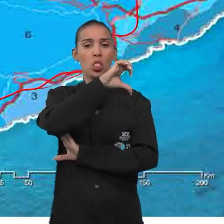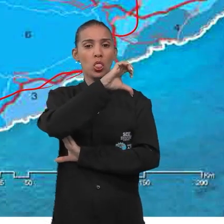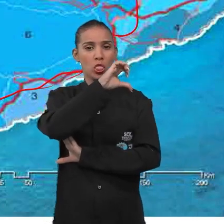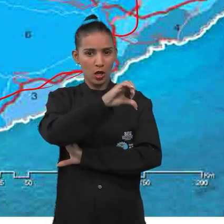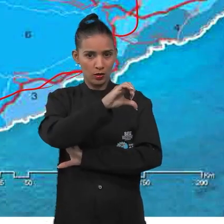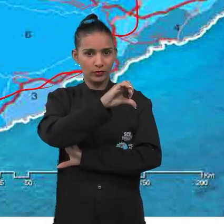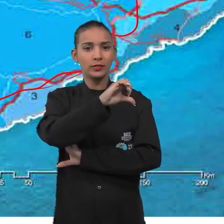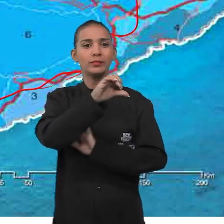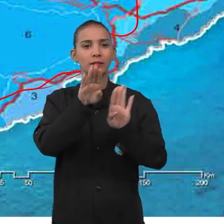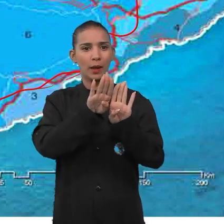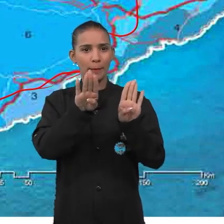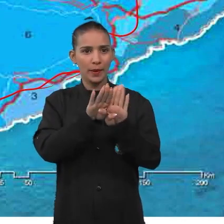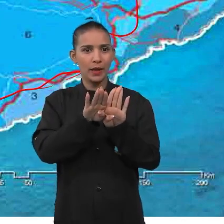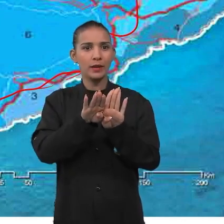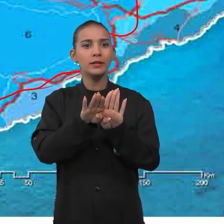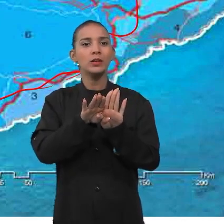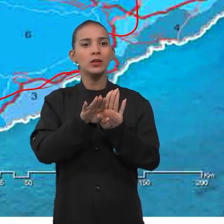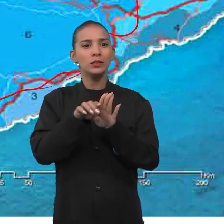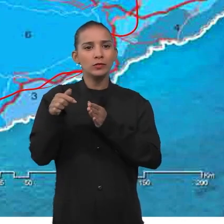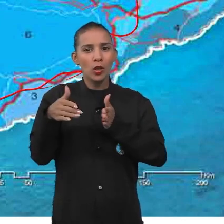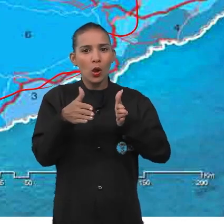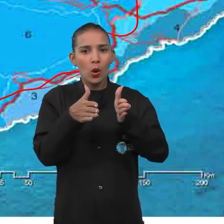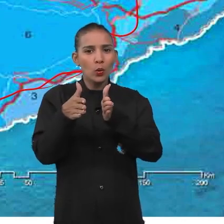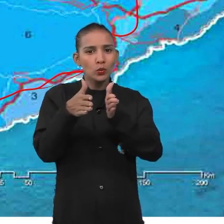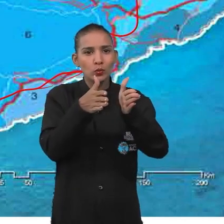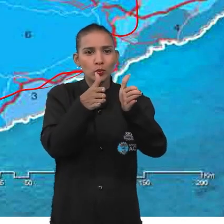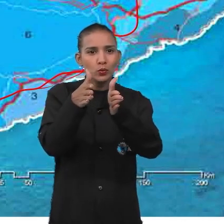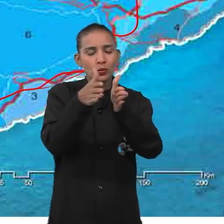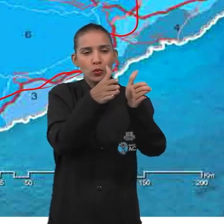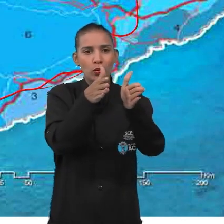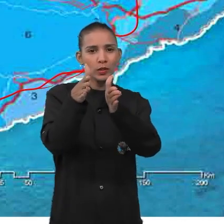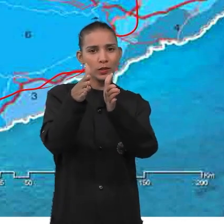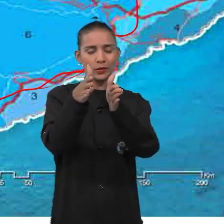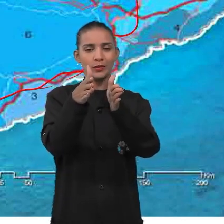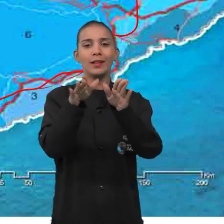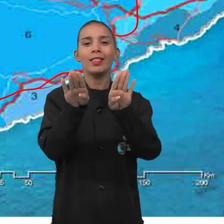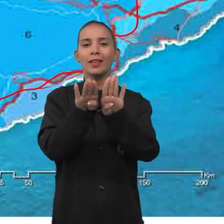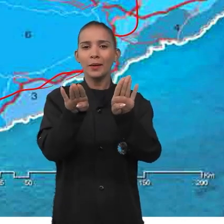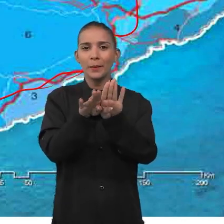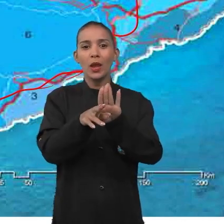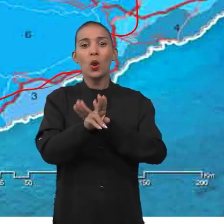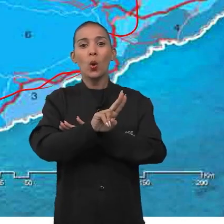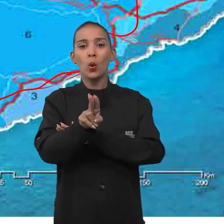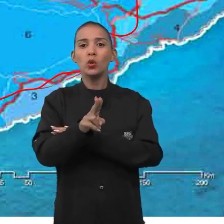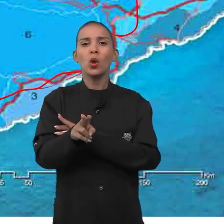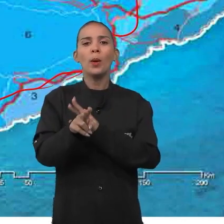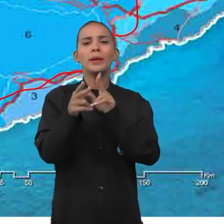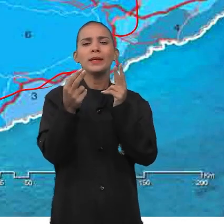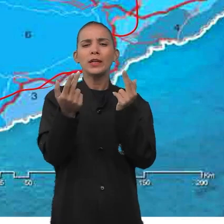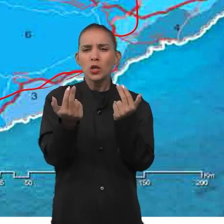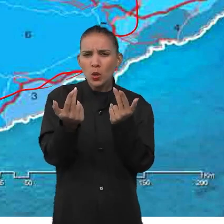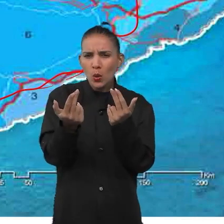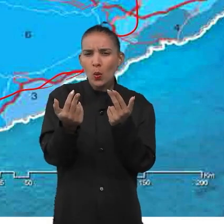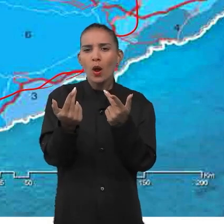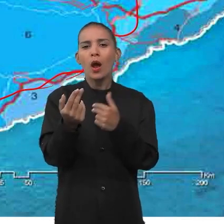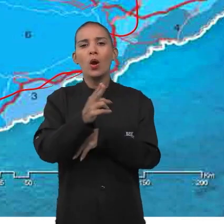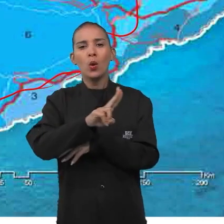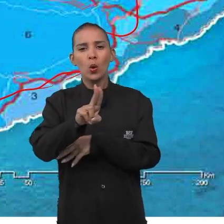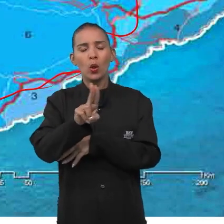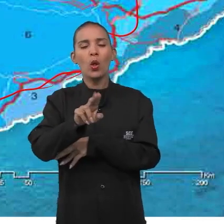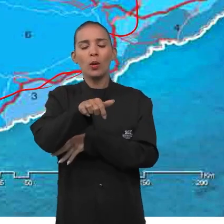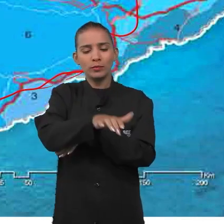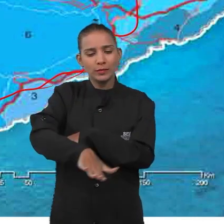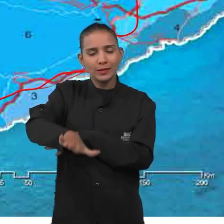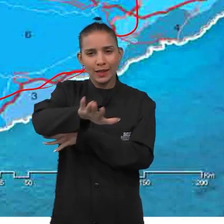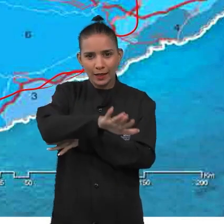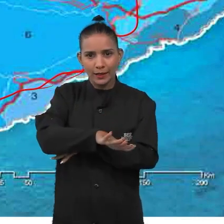Juruá, que também leva o nome da mesma regional do Juruá. E depois nós vamos identificar também no